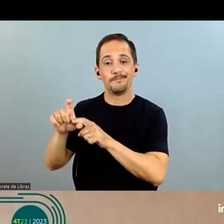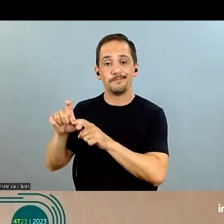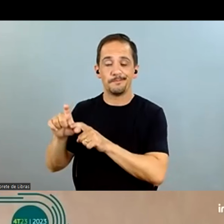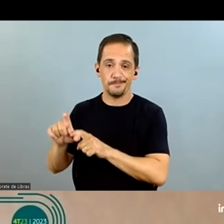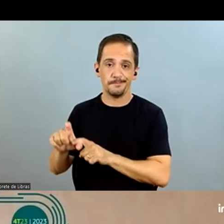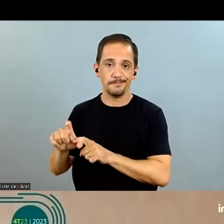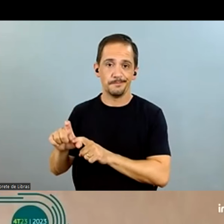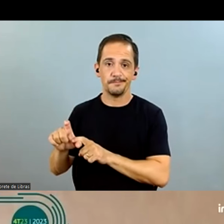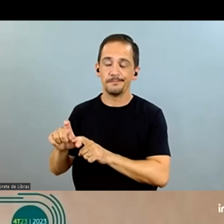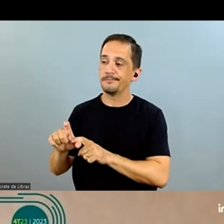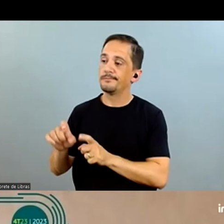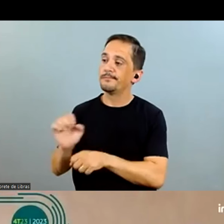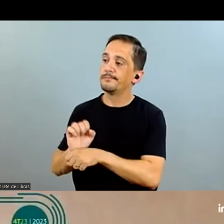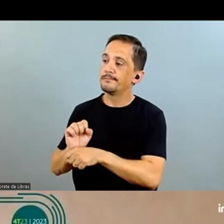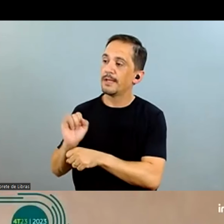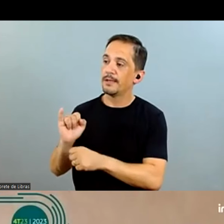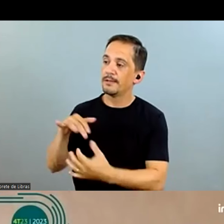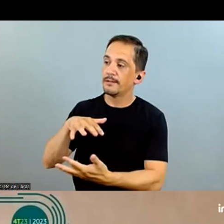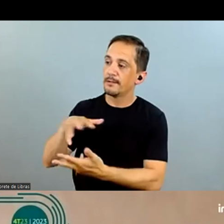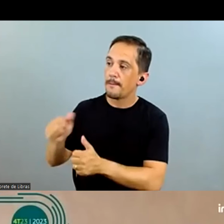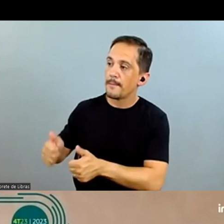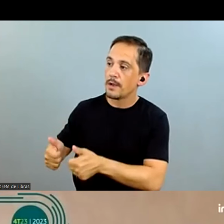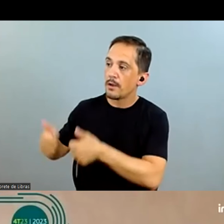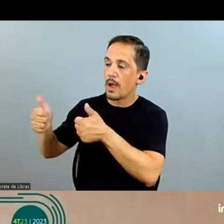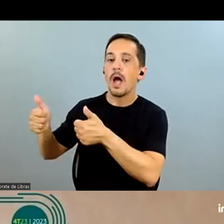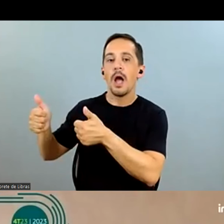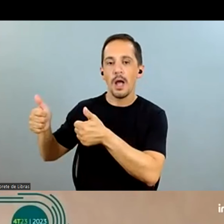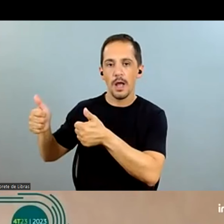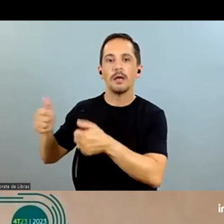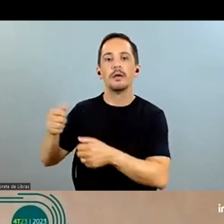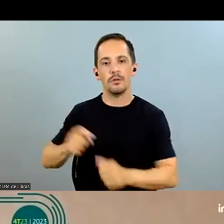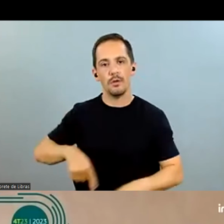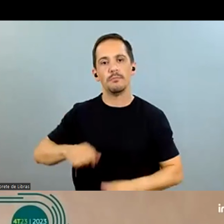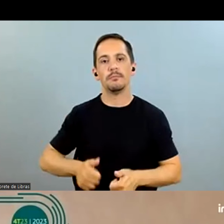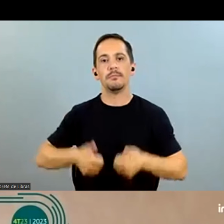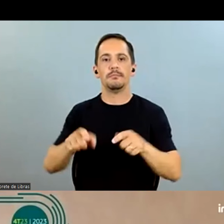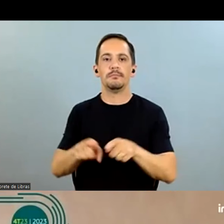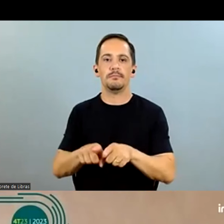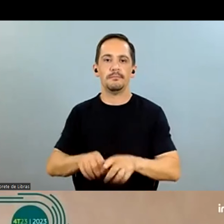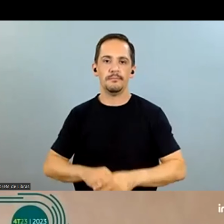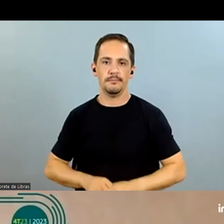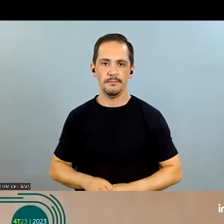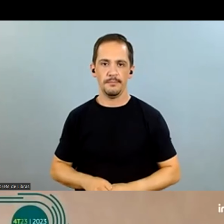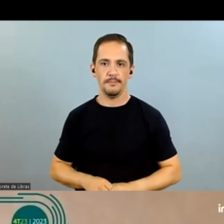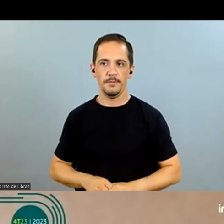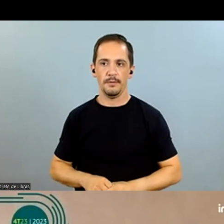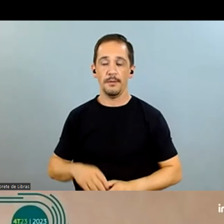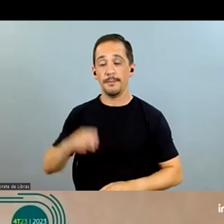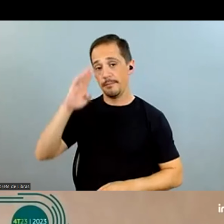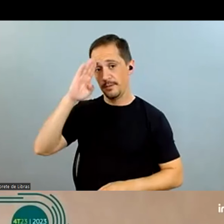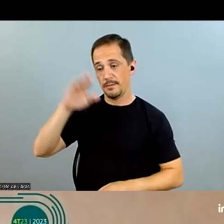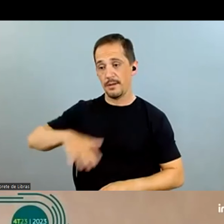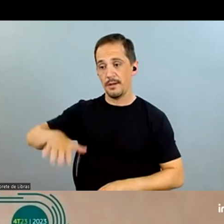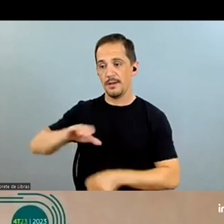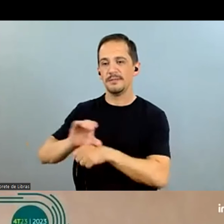melhora do mercado internacional e do mercado interno sobretudo do segmento de de e de cimento que que acaba nos